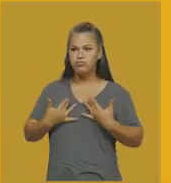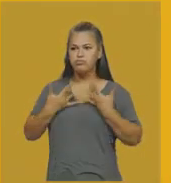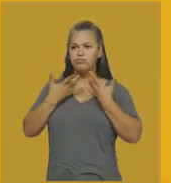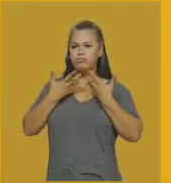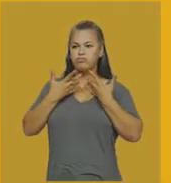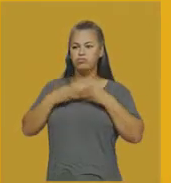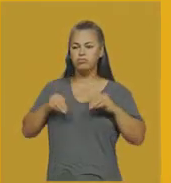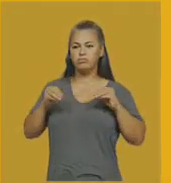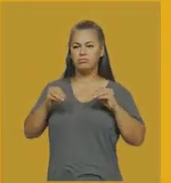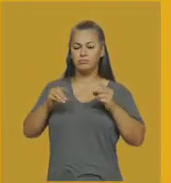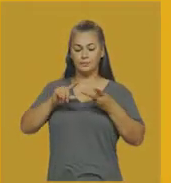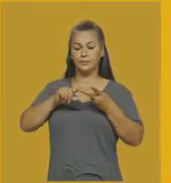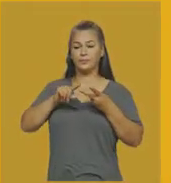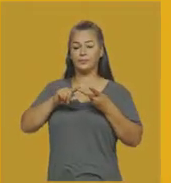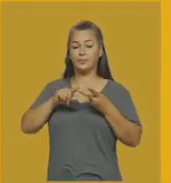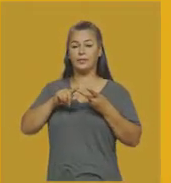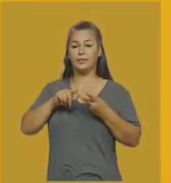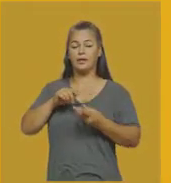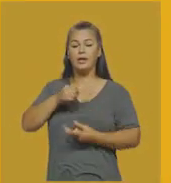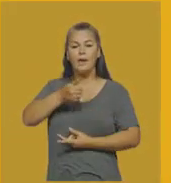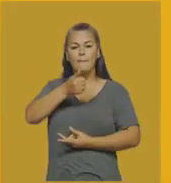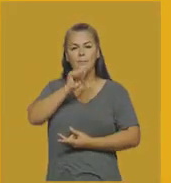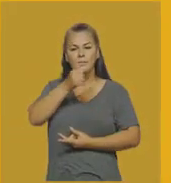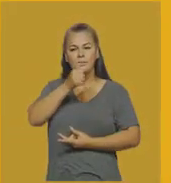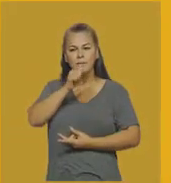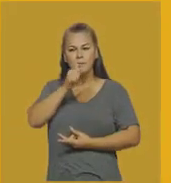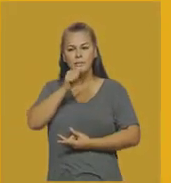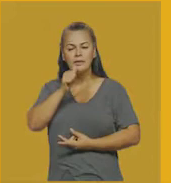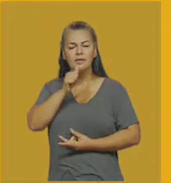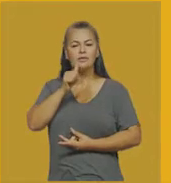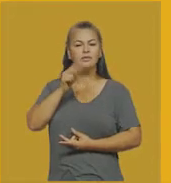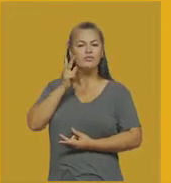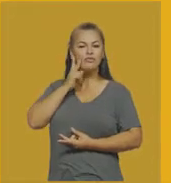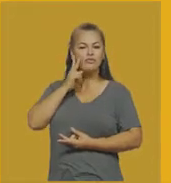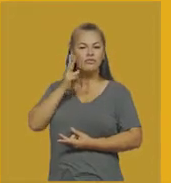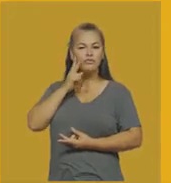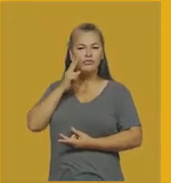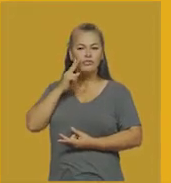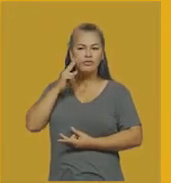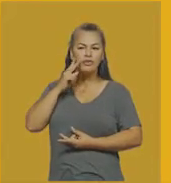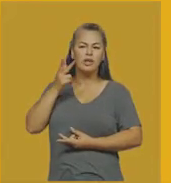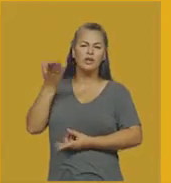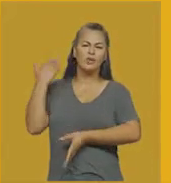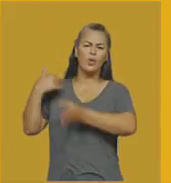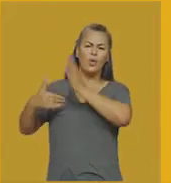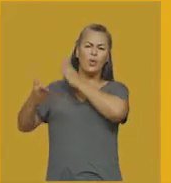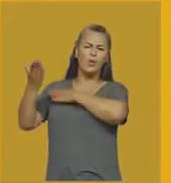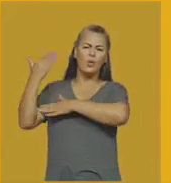como medicamento e também misturado a outras drogas, tá?